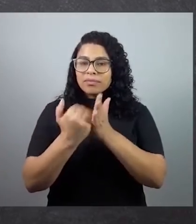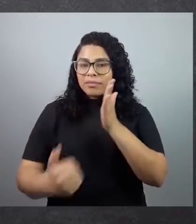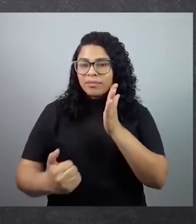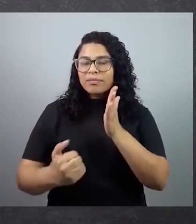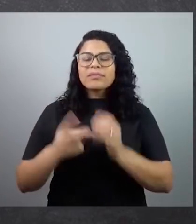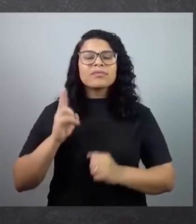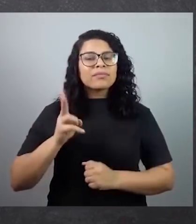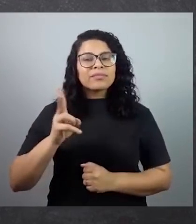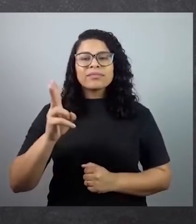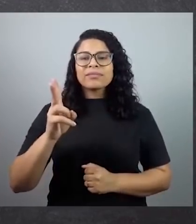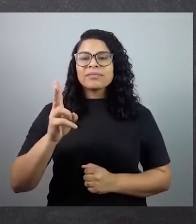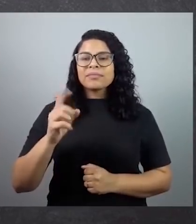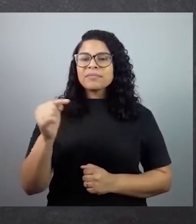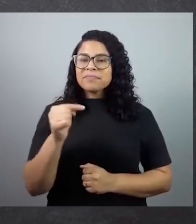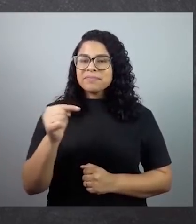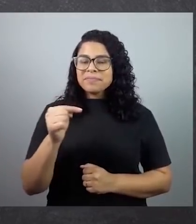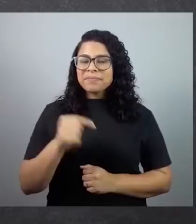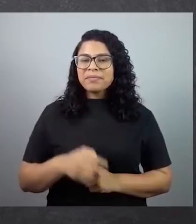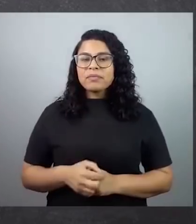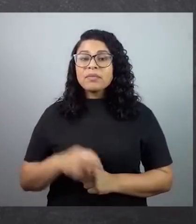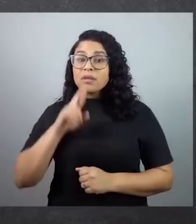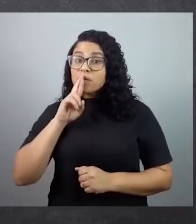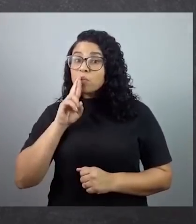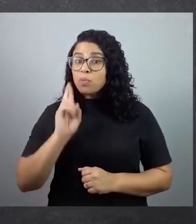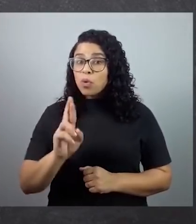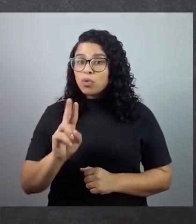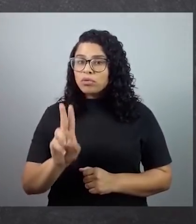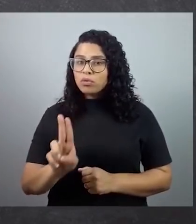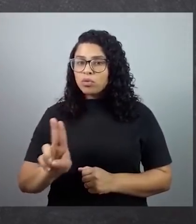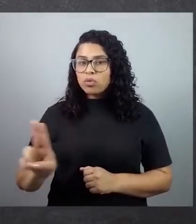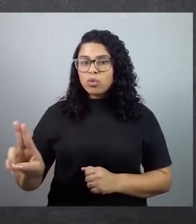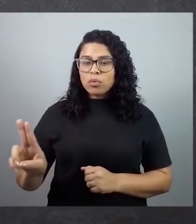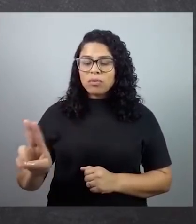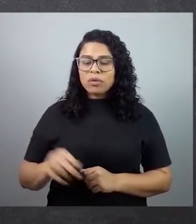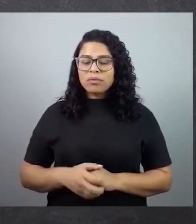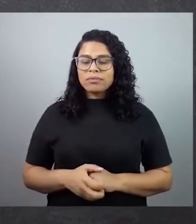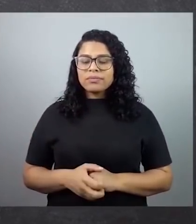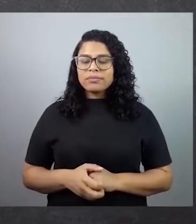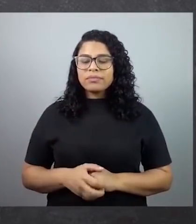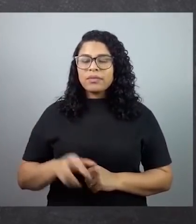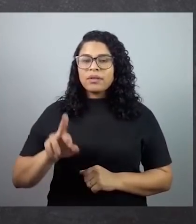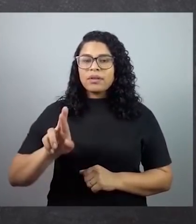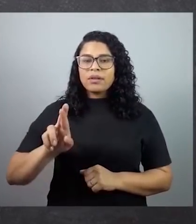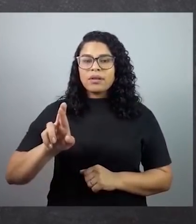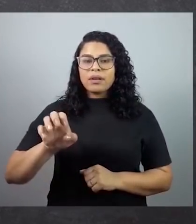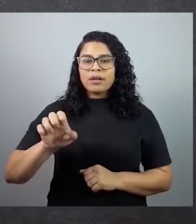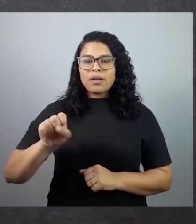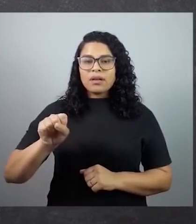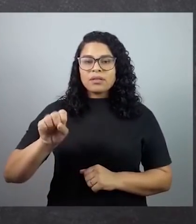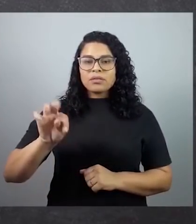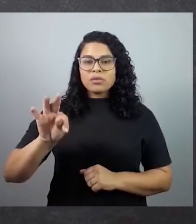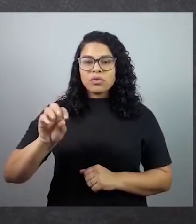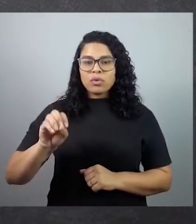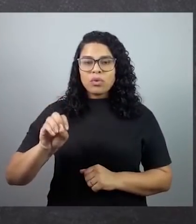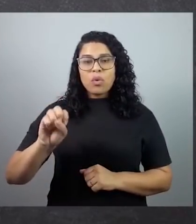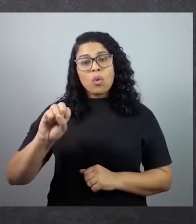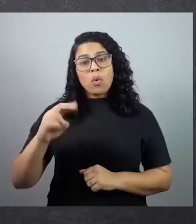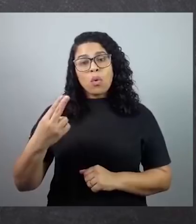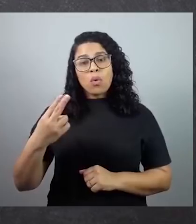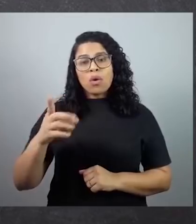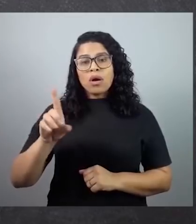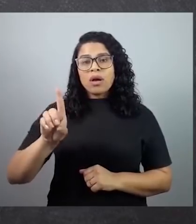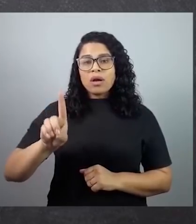subtraindo. E o resultado que nós obtivermos, ele vai ser chamado de resto ou